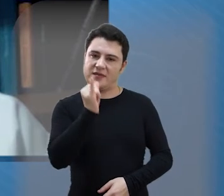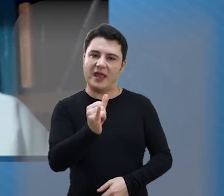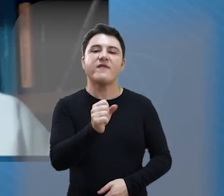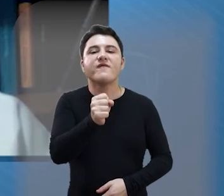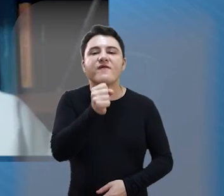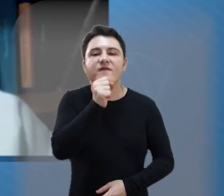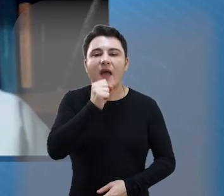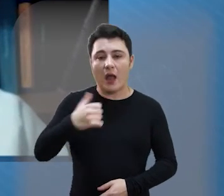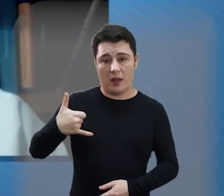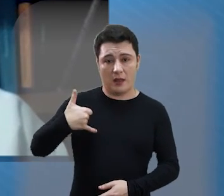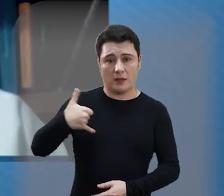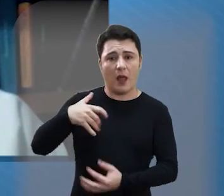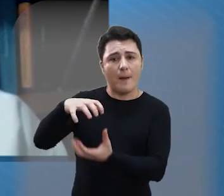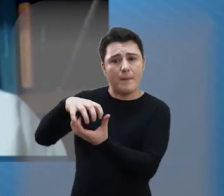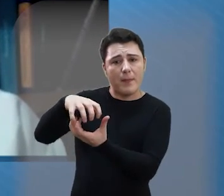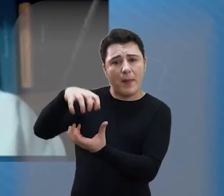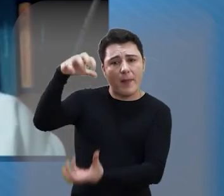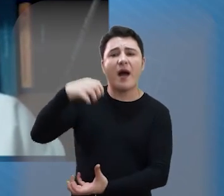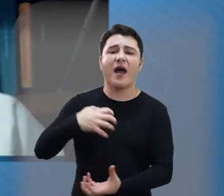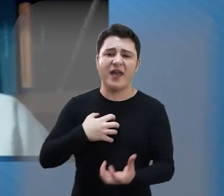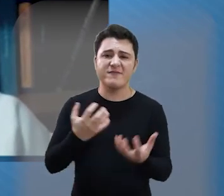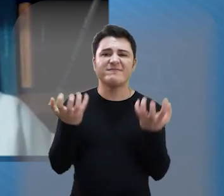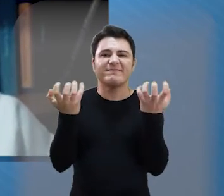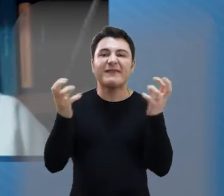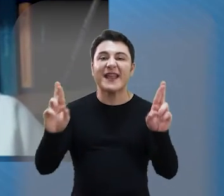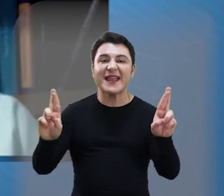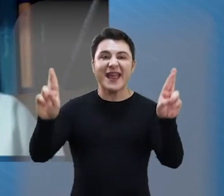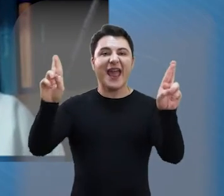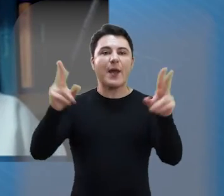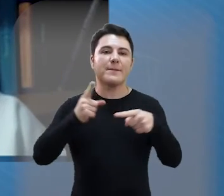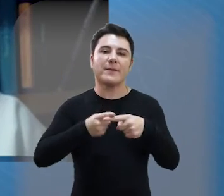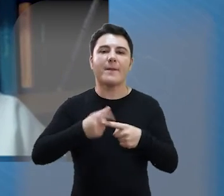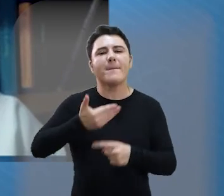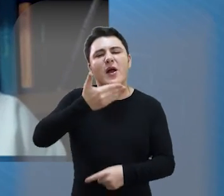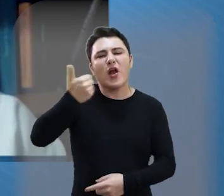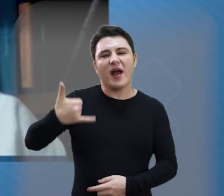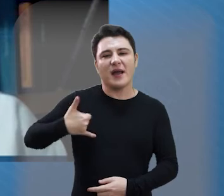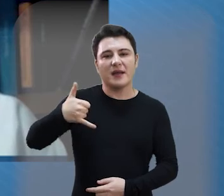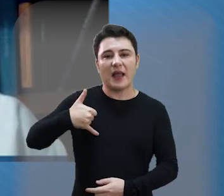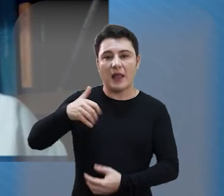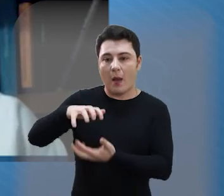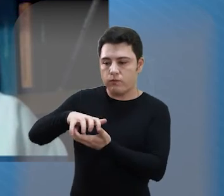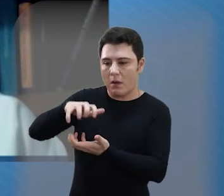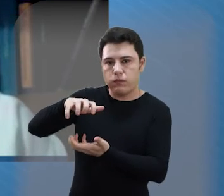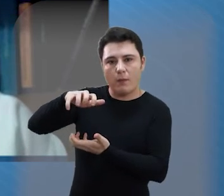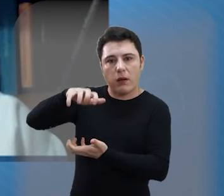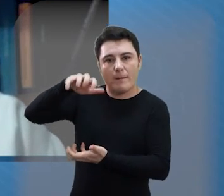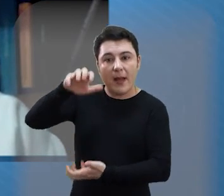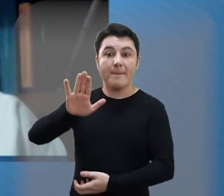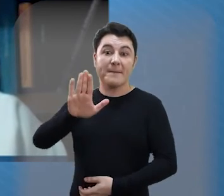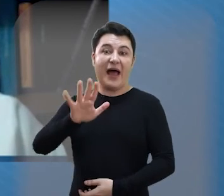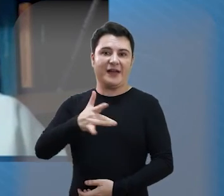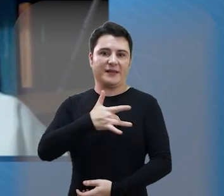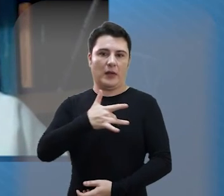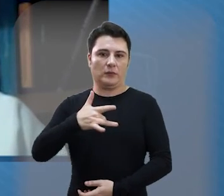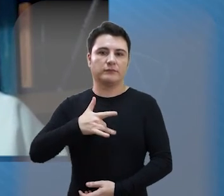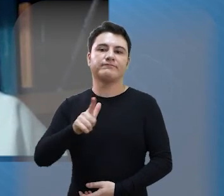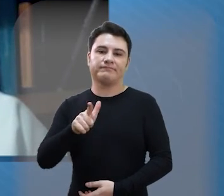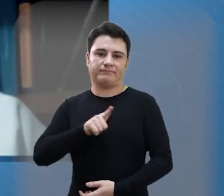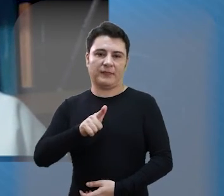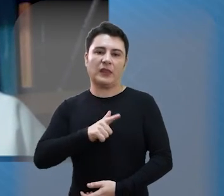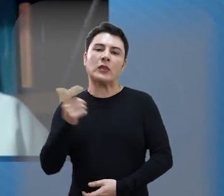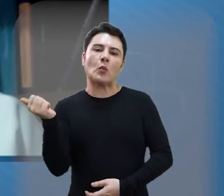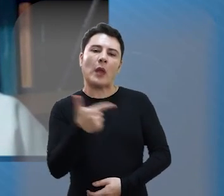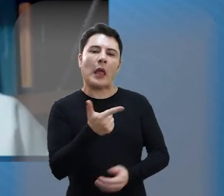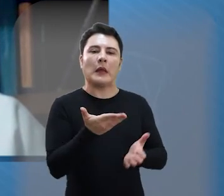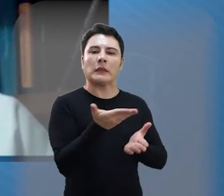ficar velho. E eu falo assim, eu vou torcer para você ficar bem velhinha, tá? É isso que a gente quer, que você fique